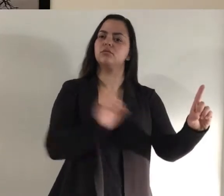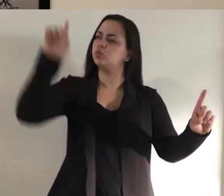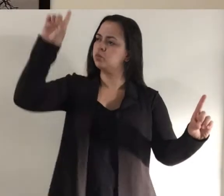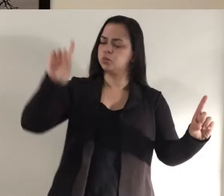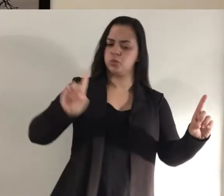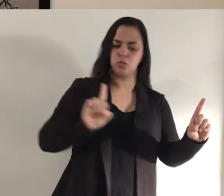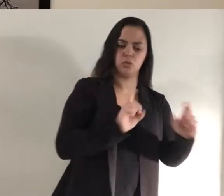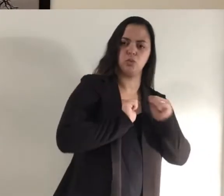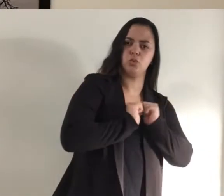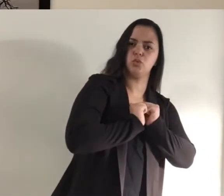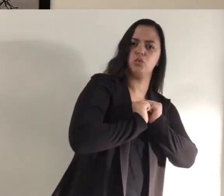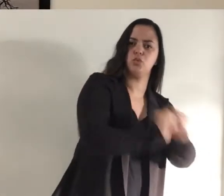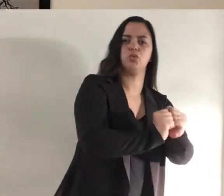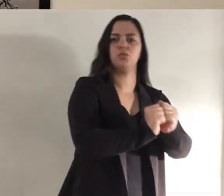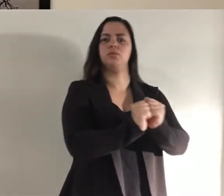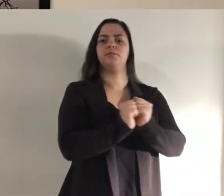Chegou ali no meio deles,